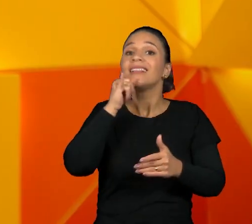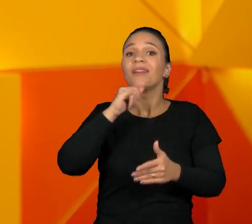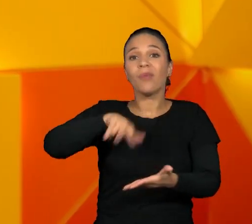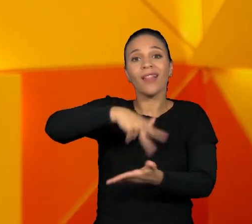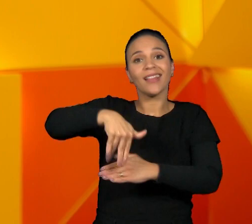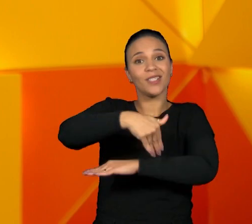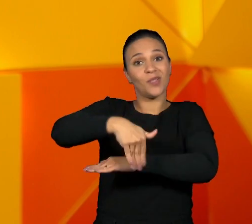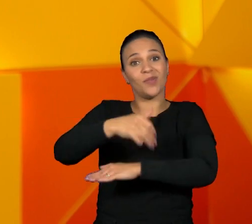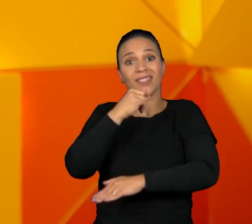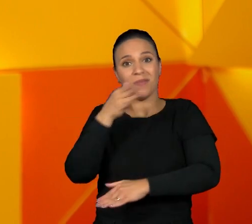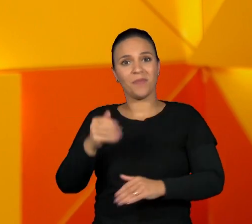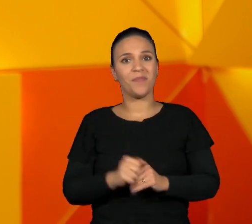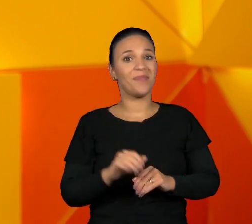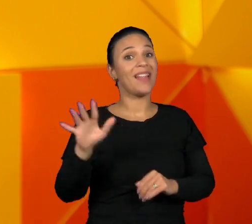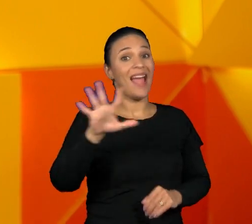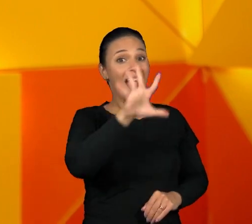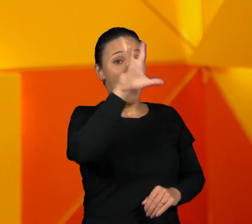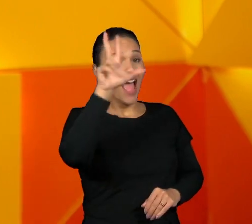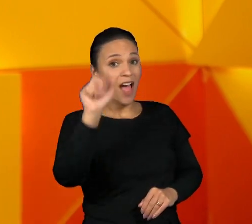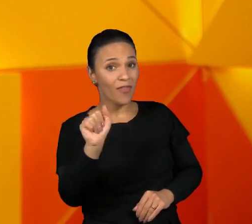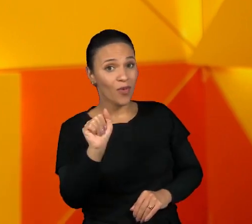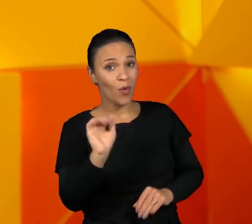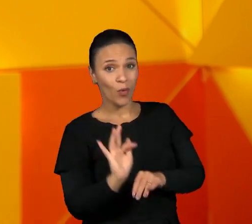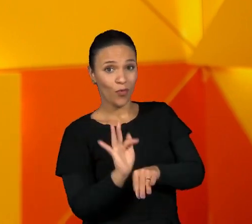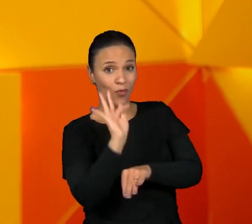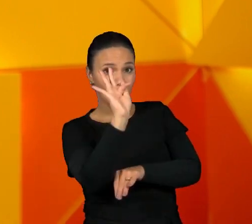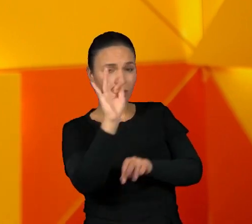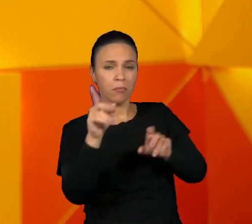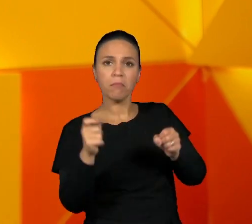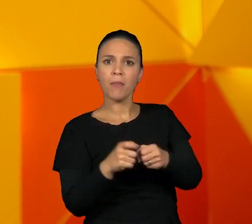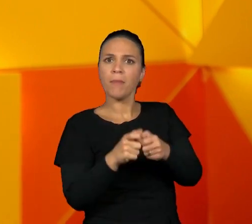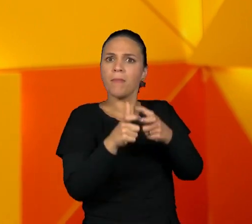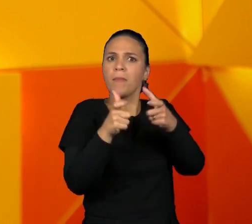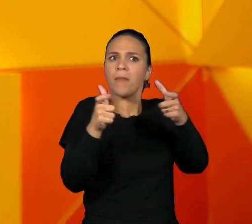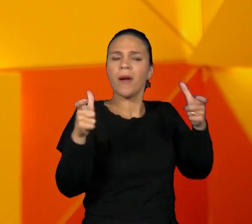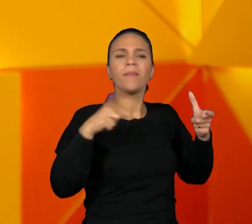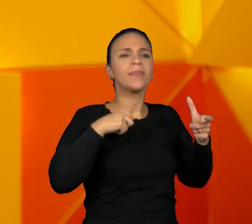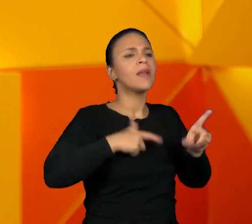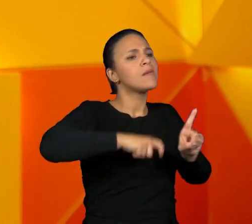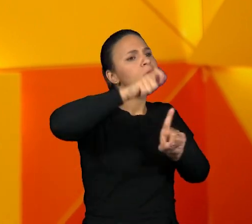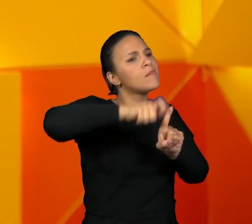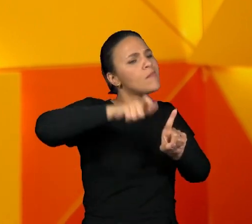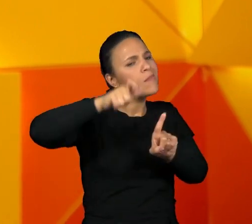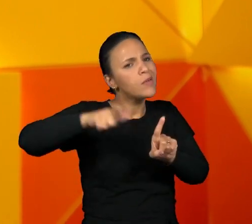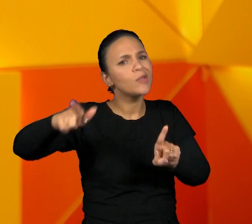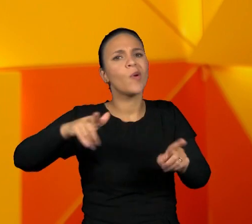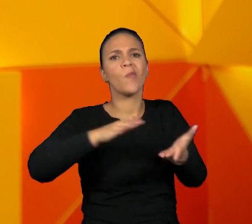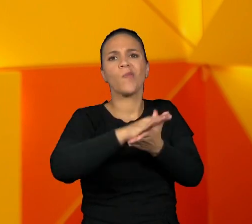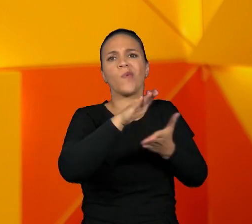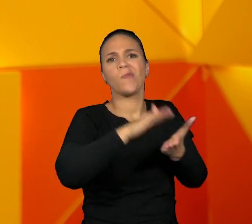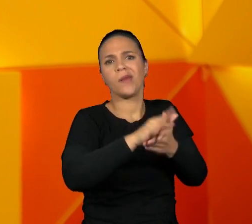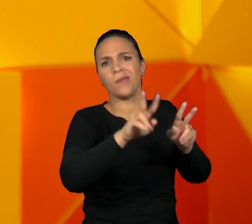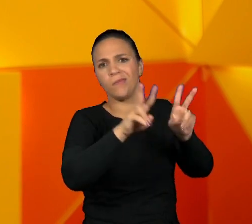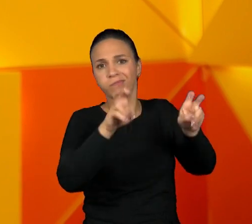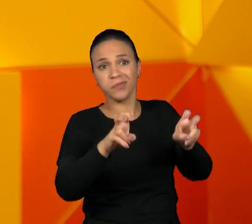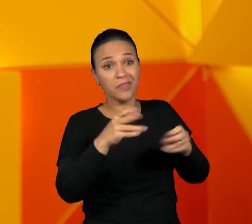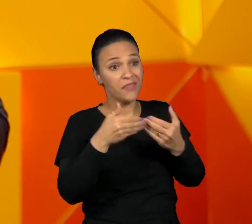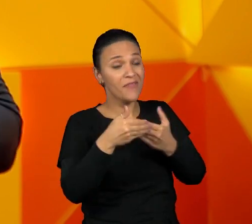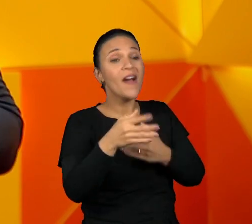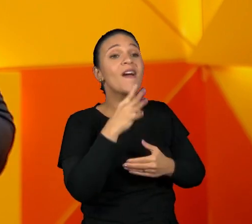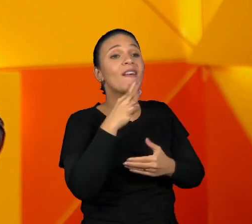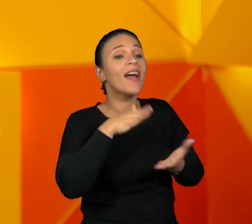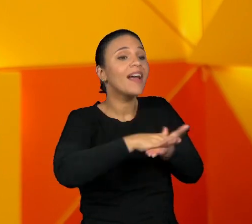o afrofuturismo está em ascensão no Brasil, com vários autores publicando obras do gênero. Nós vamos conhecer a